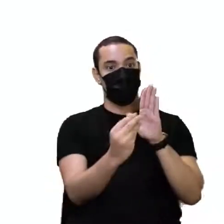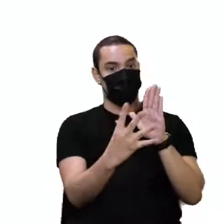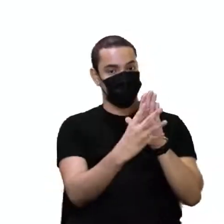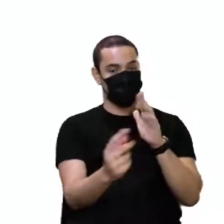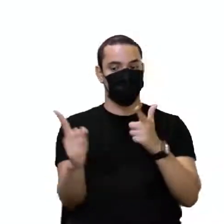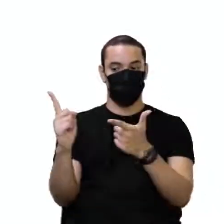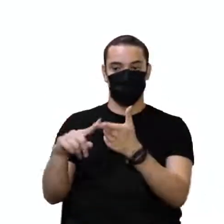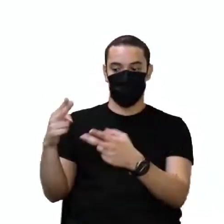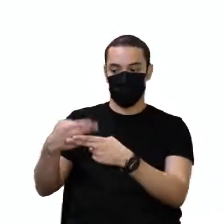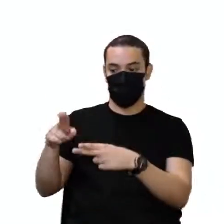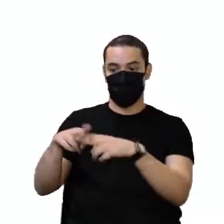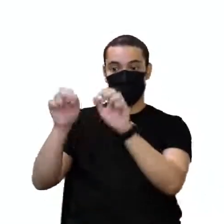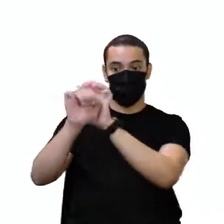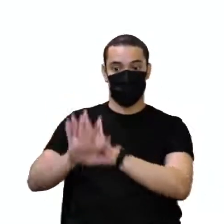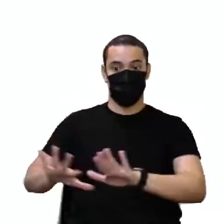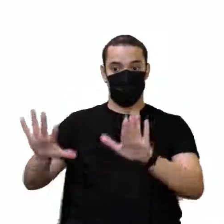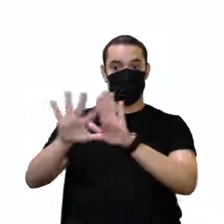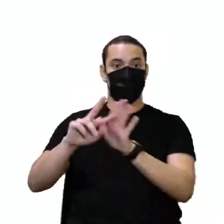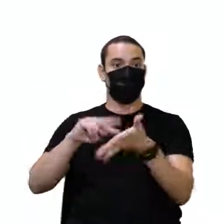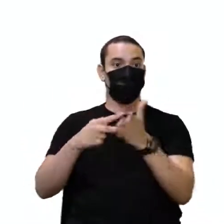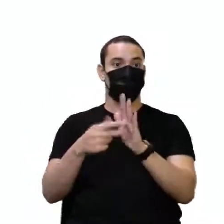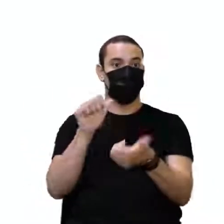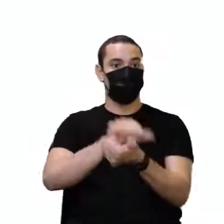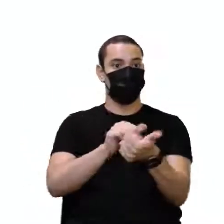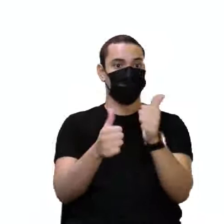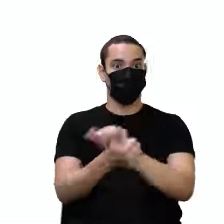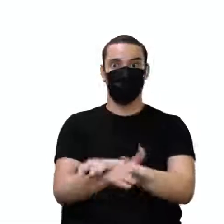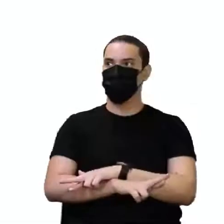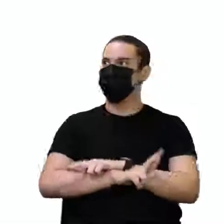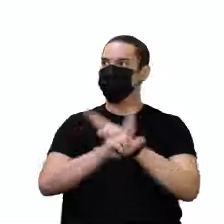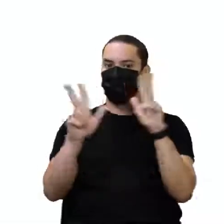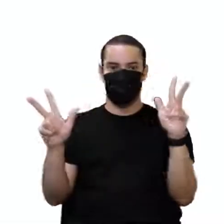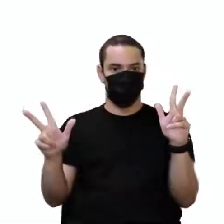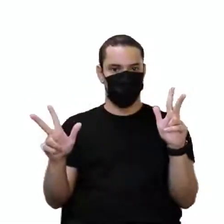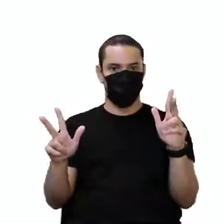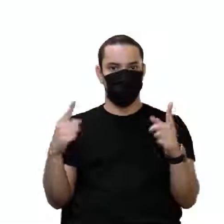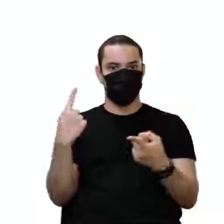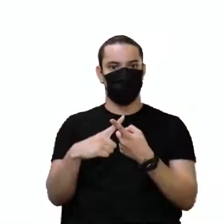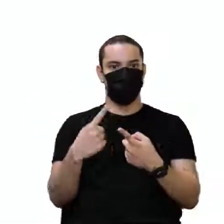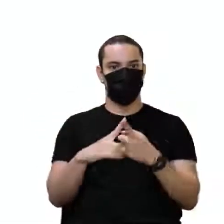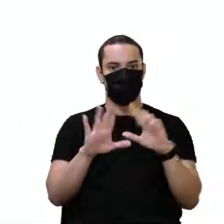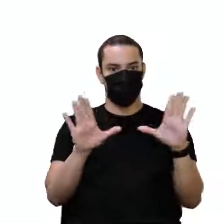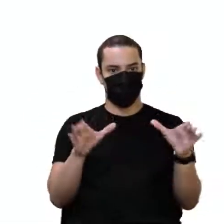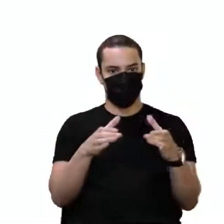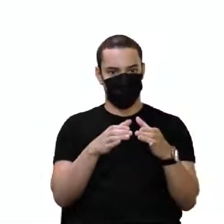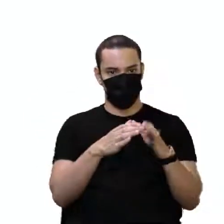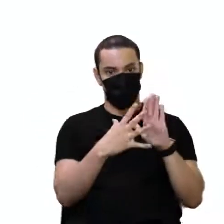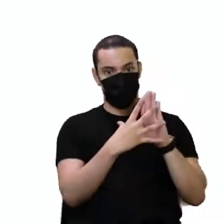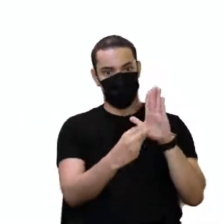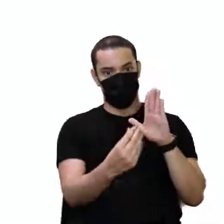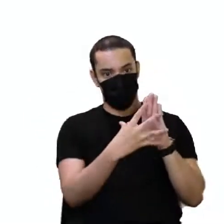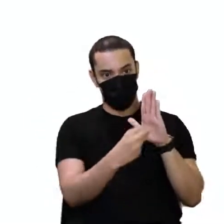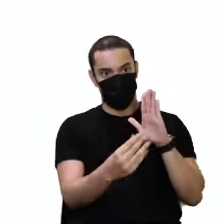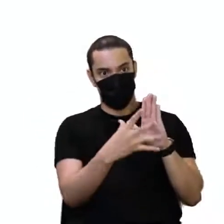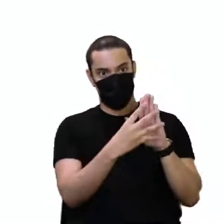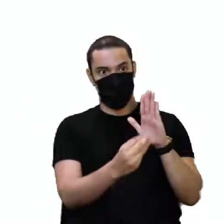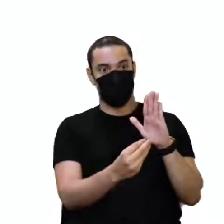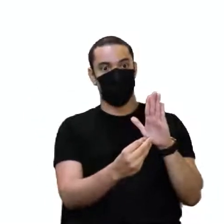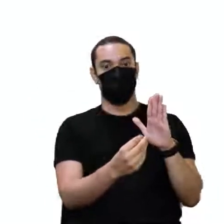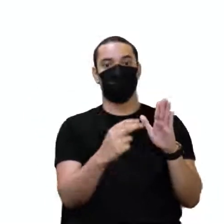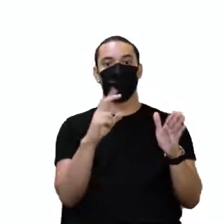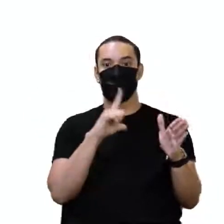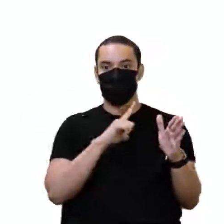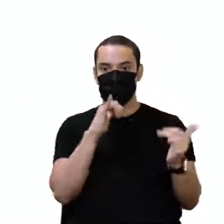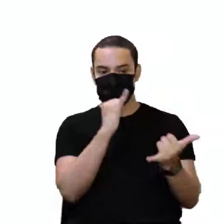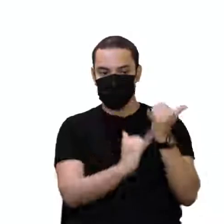camuflagem são fatores adaptativos totalmente diferentes. A espécie mimética tem